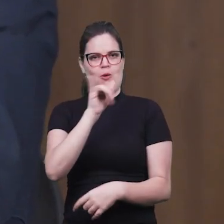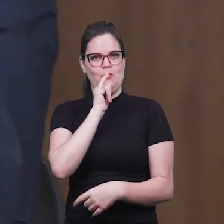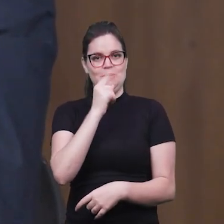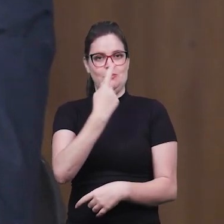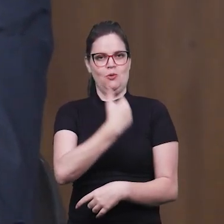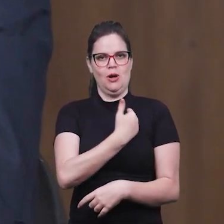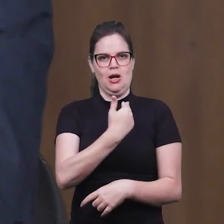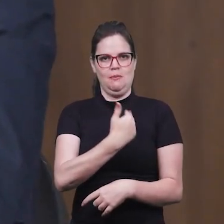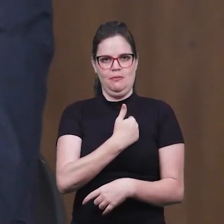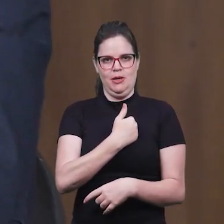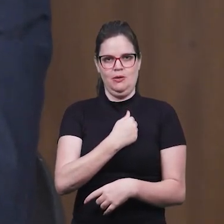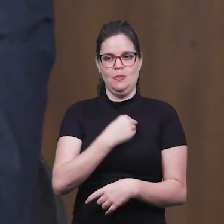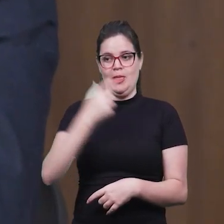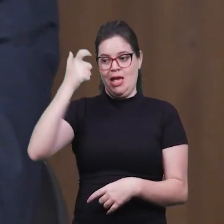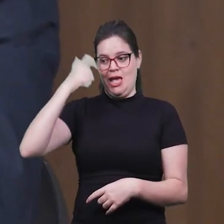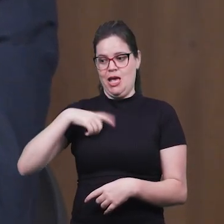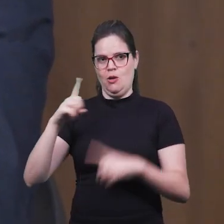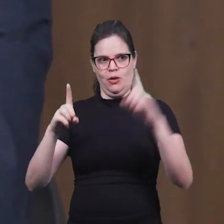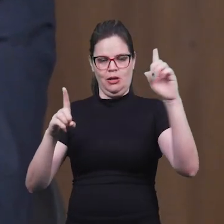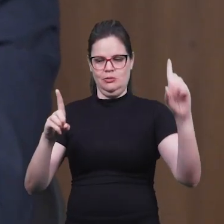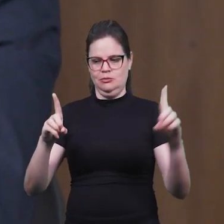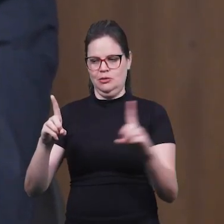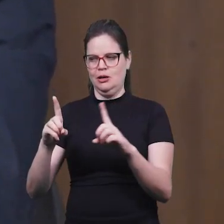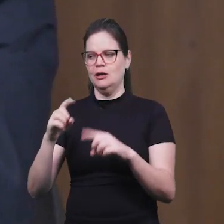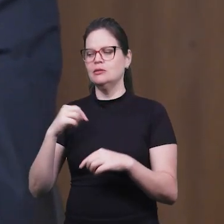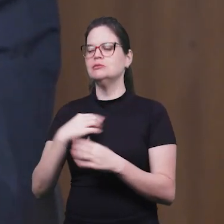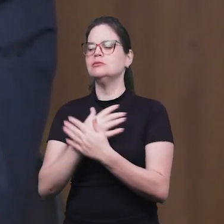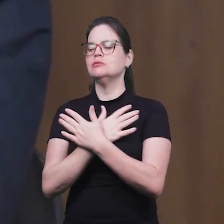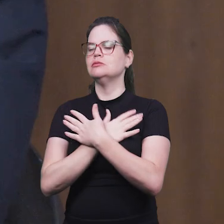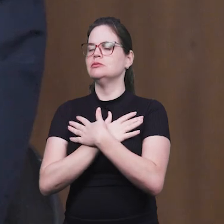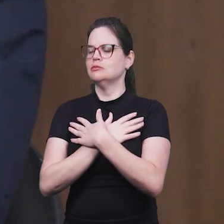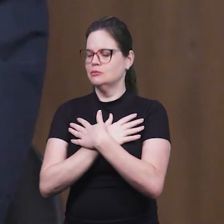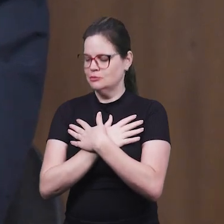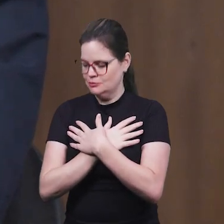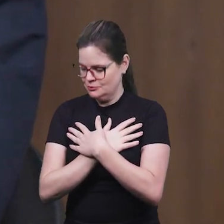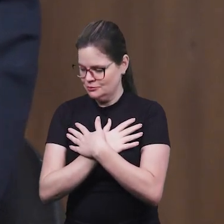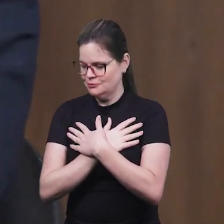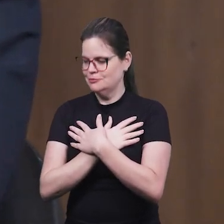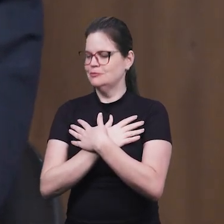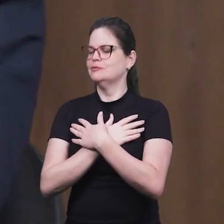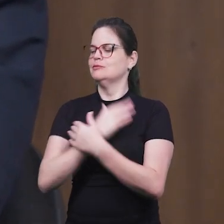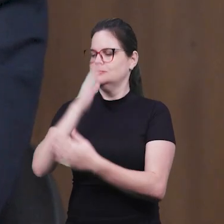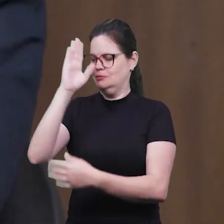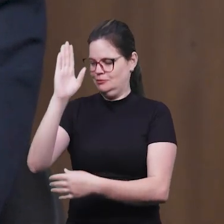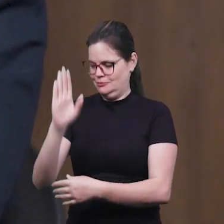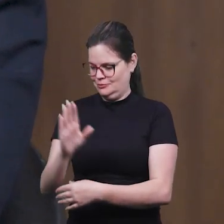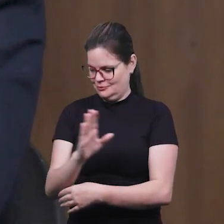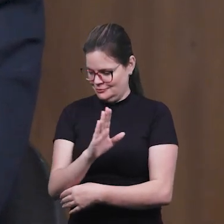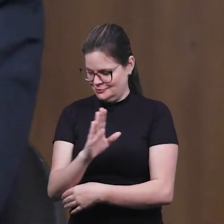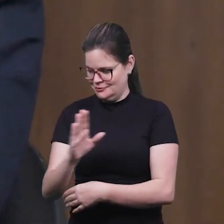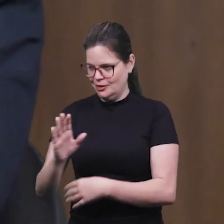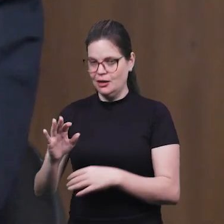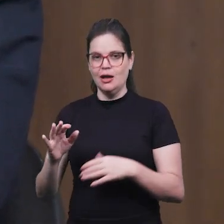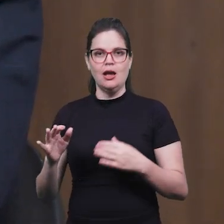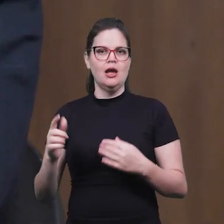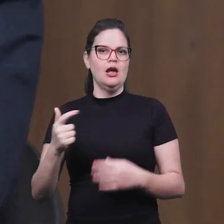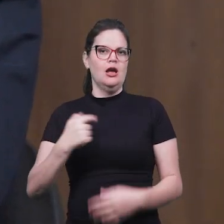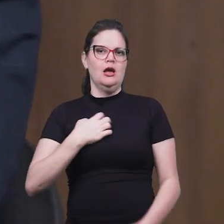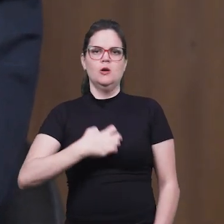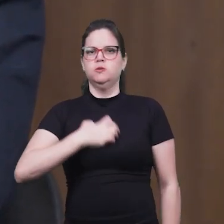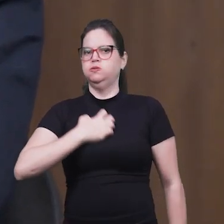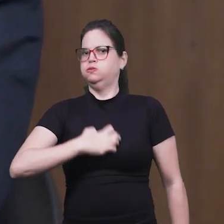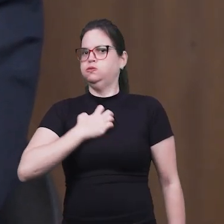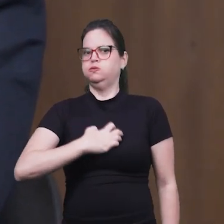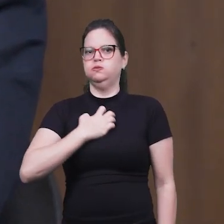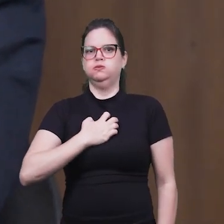e fazia assim, me benzia e tal. Aquilo me incomodava muito, mas foi o primeiro que se converteu.